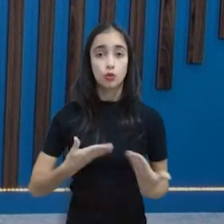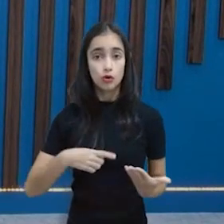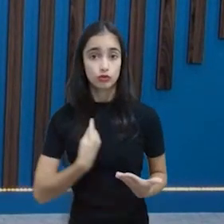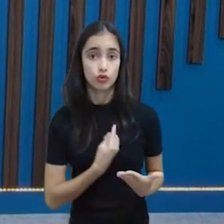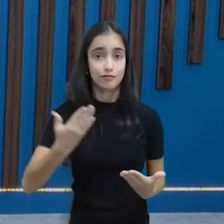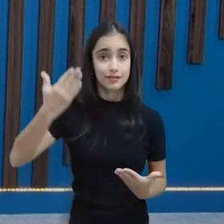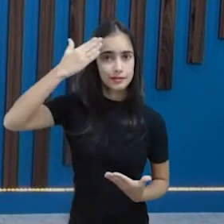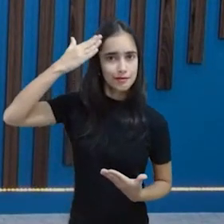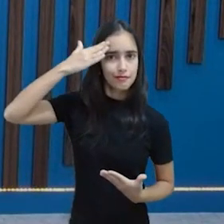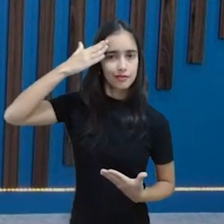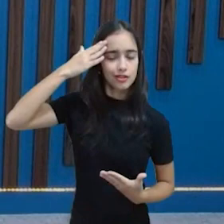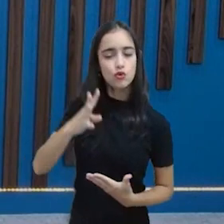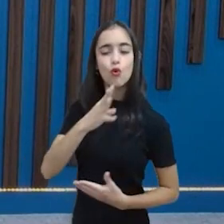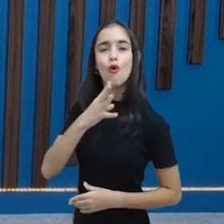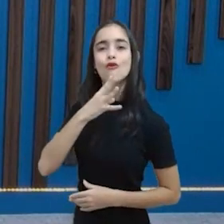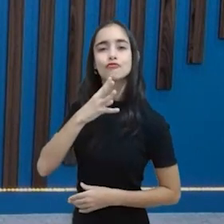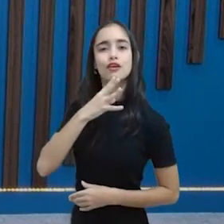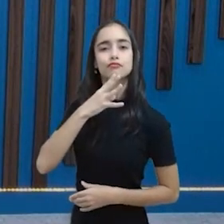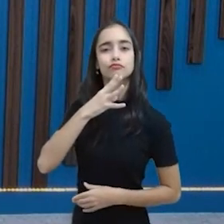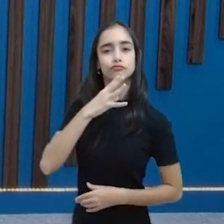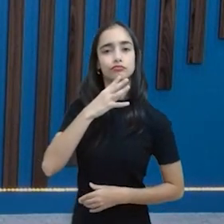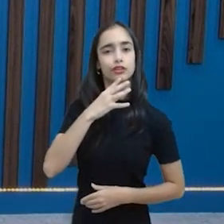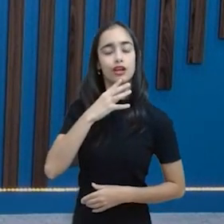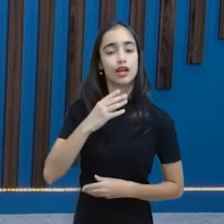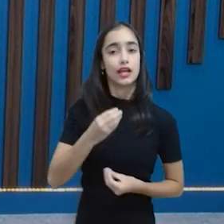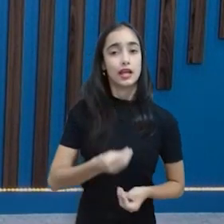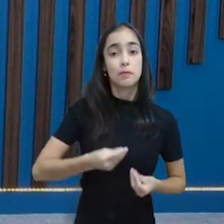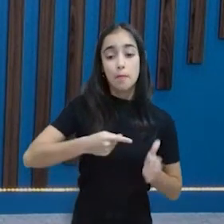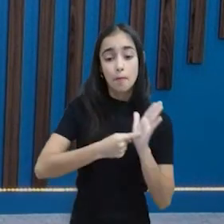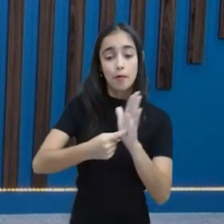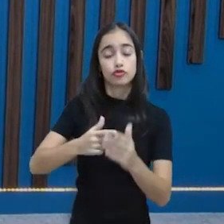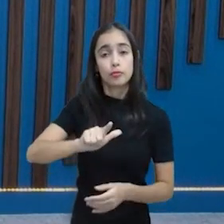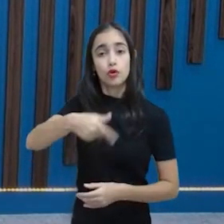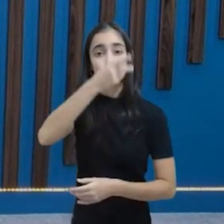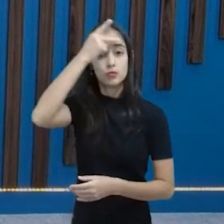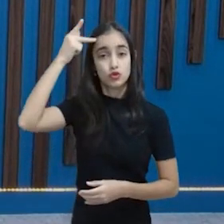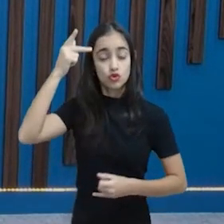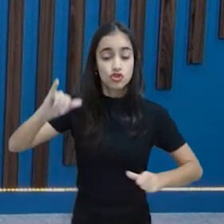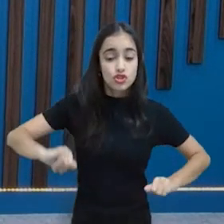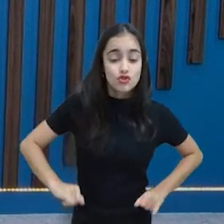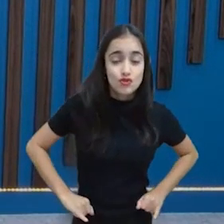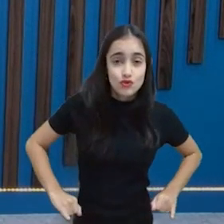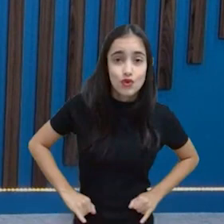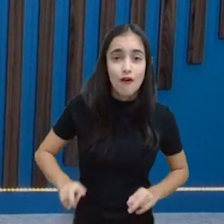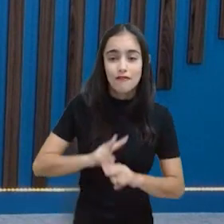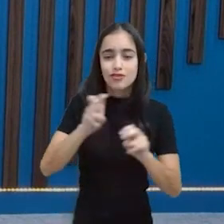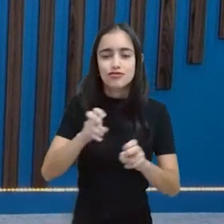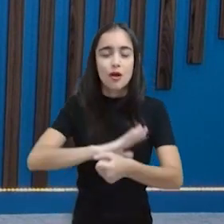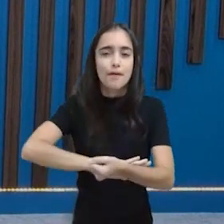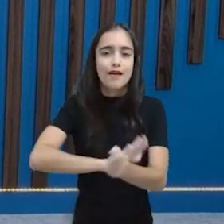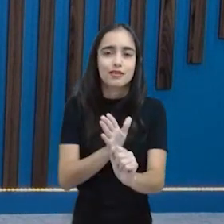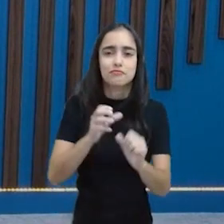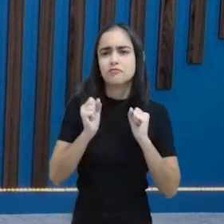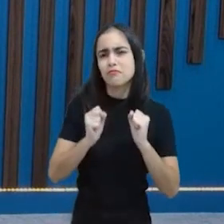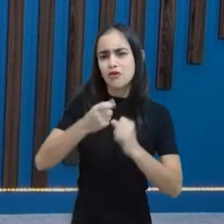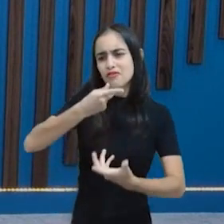essas pessoas, né, que sofrem com essas questões, né, do racismo aí, elas possam falar, né, o